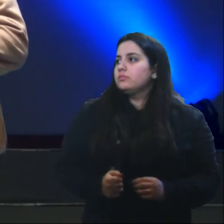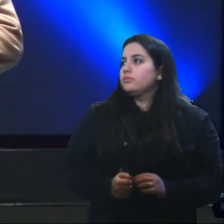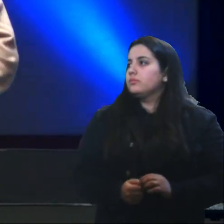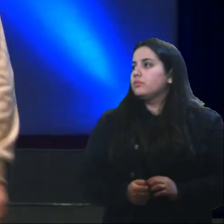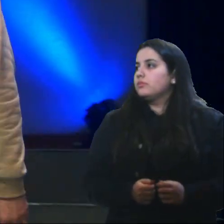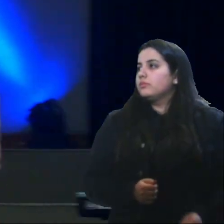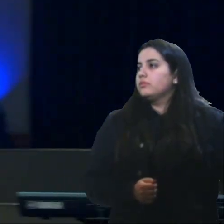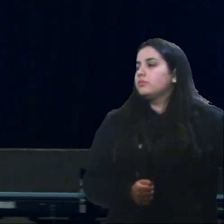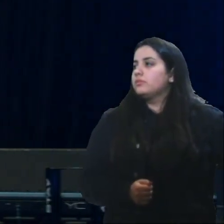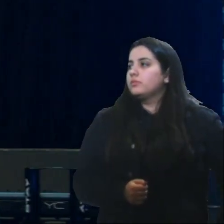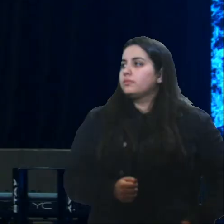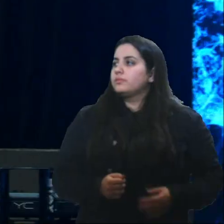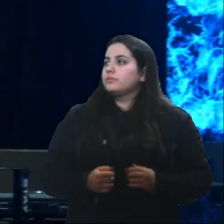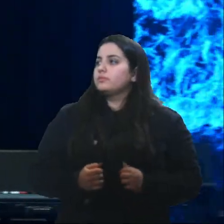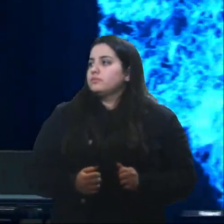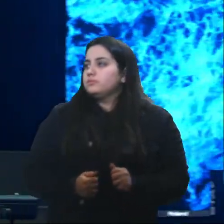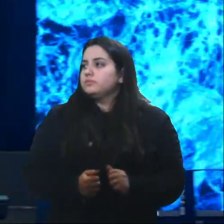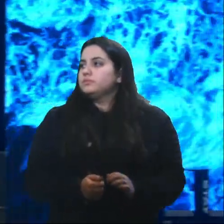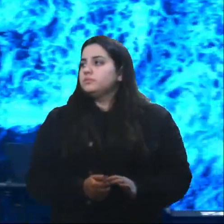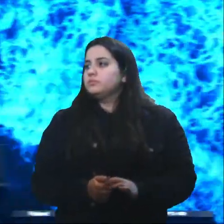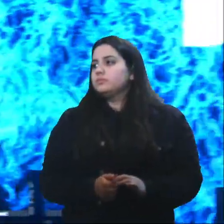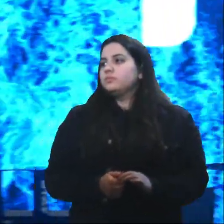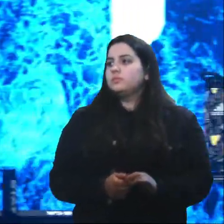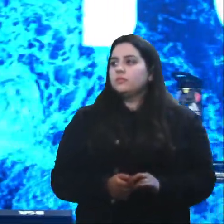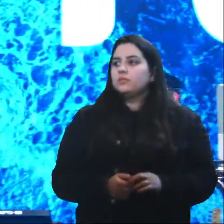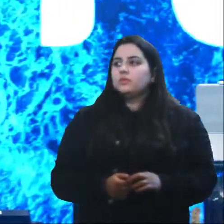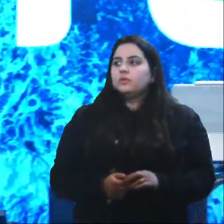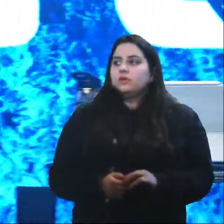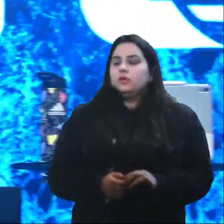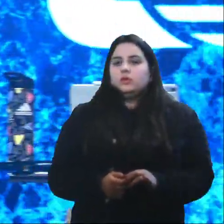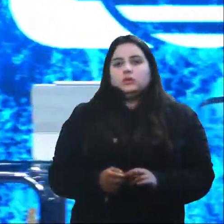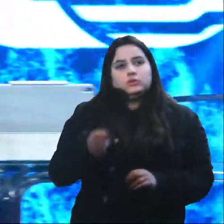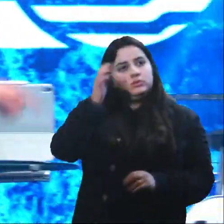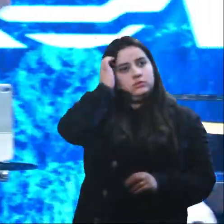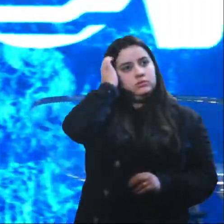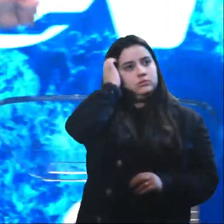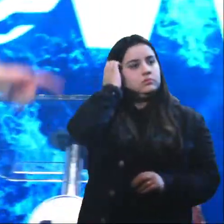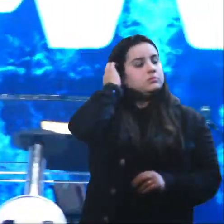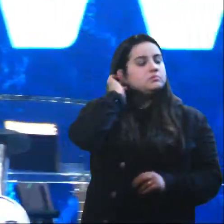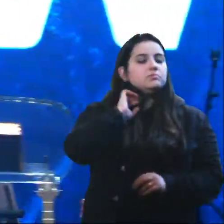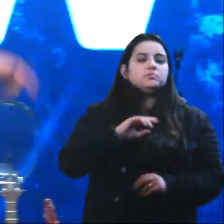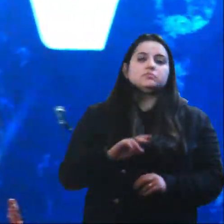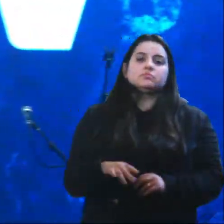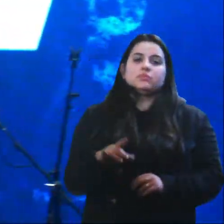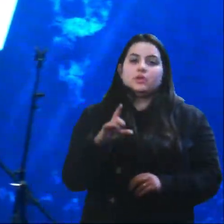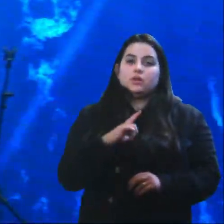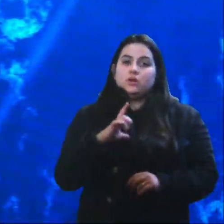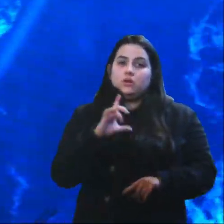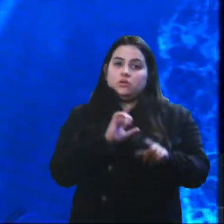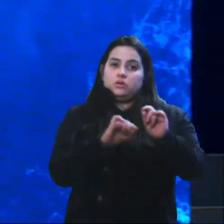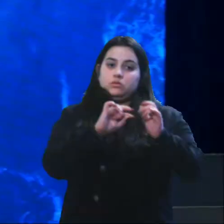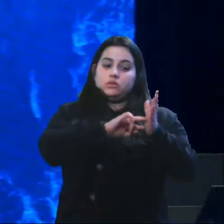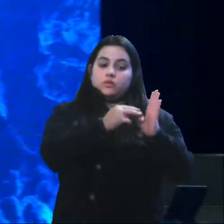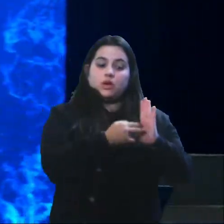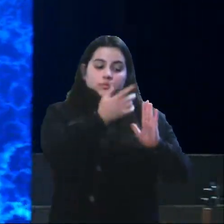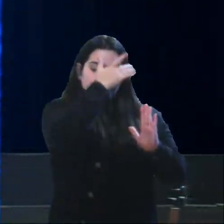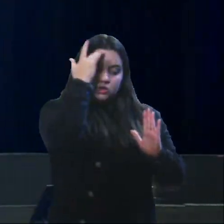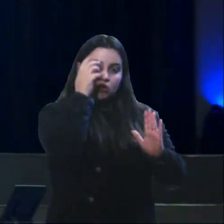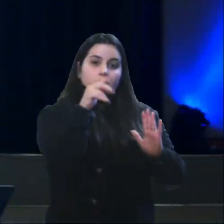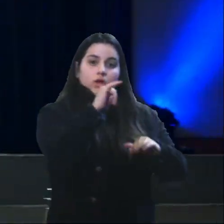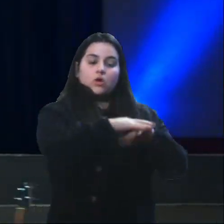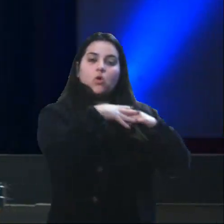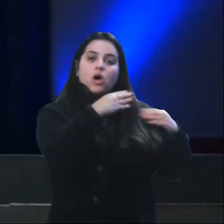Mas tem o outro lado também. A questão de não passar despercebido pode significar que pessoas serão curadas, pessoas